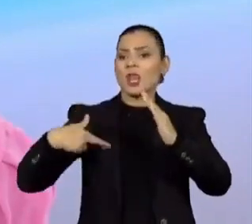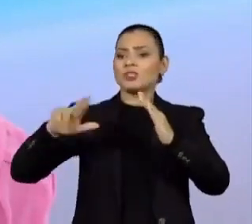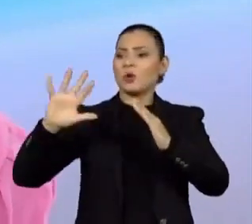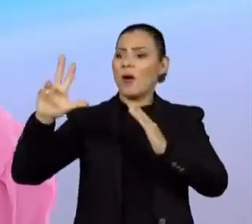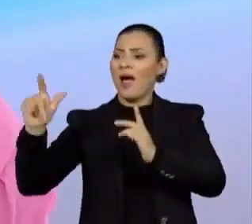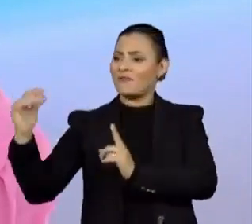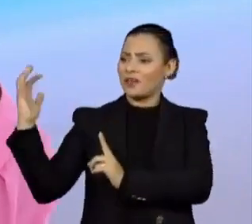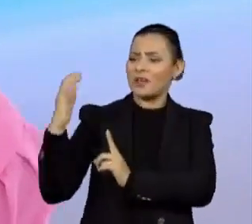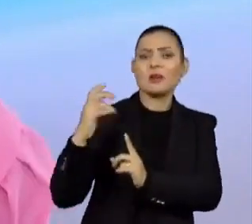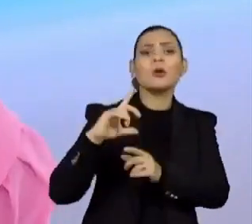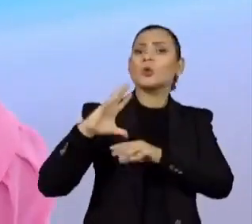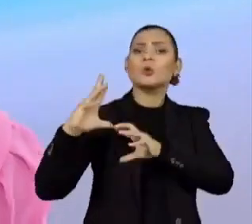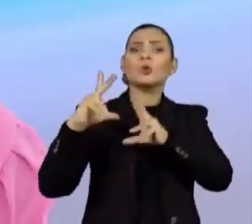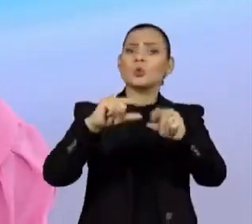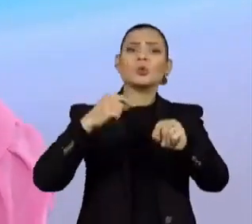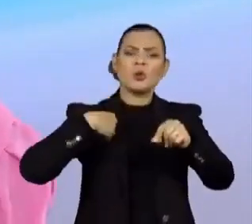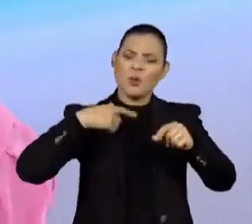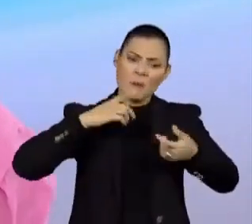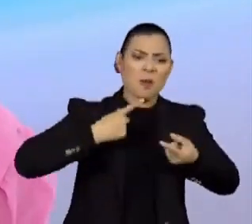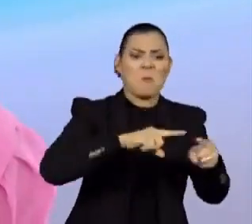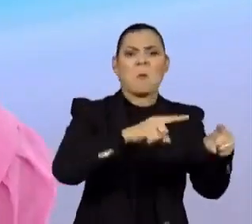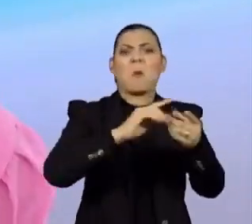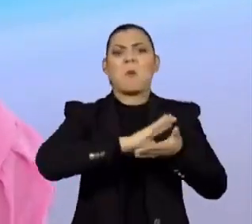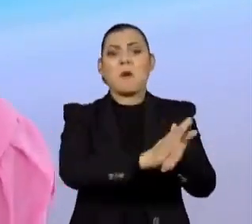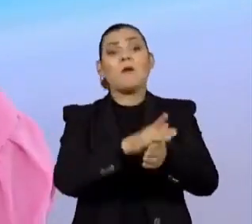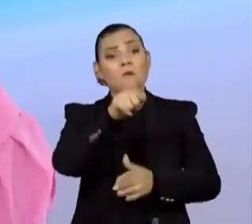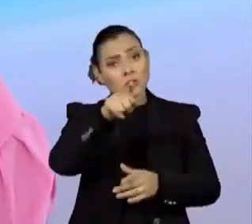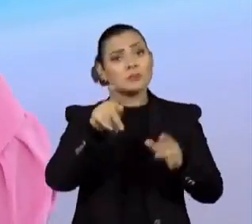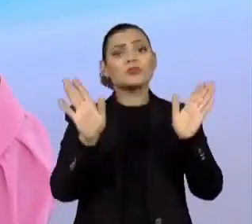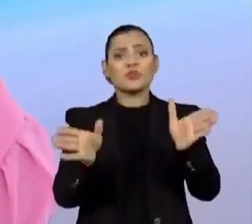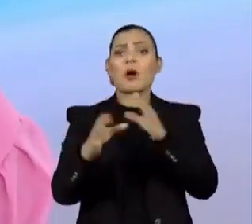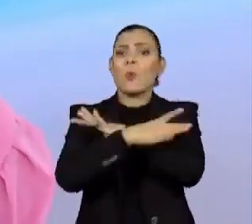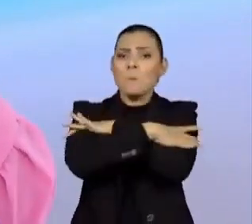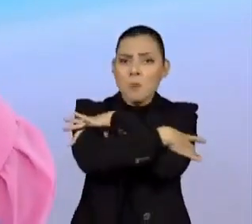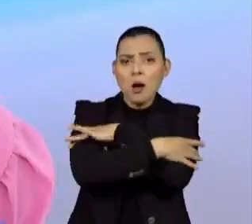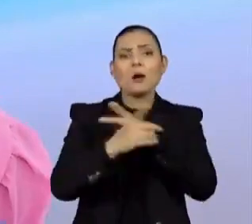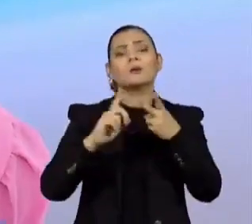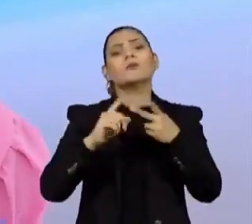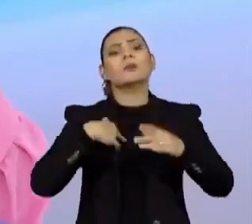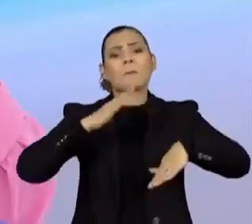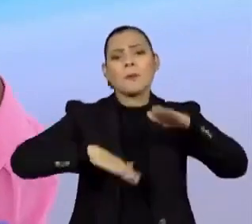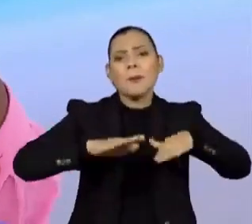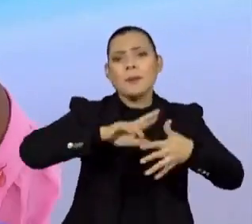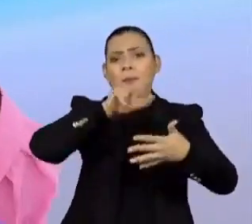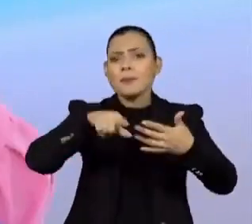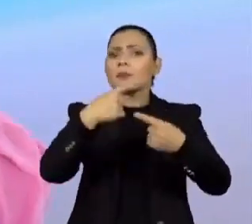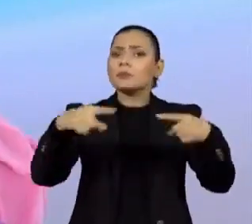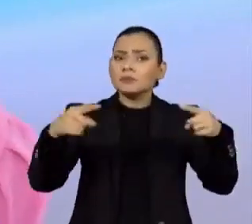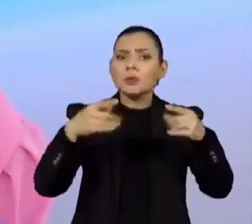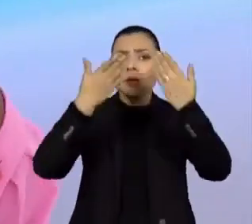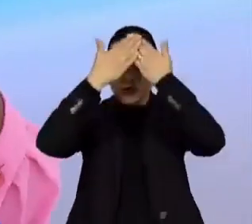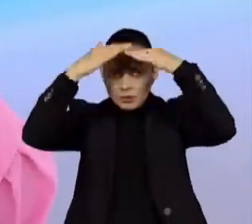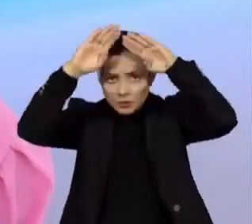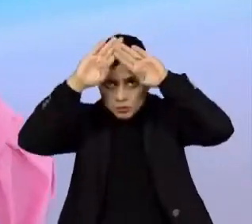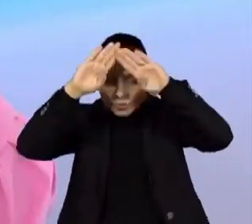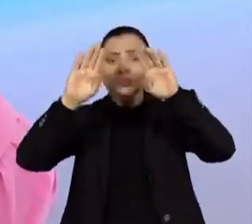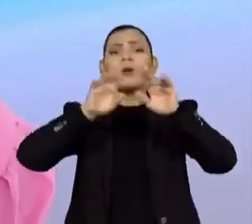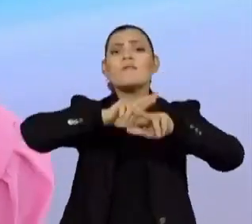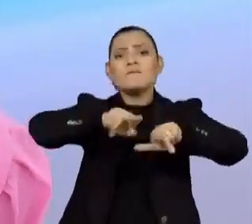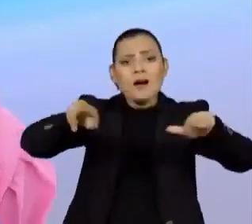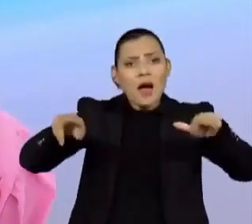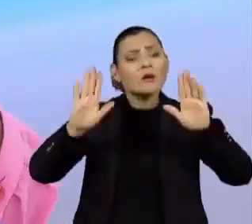de matrizes africanas. Você cantou Umbanda, você cantou os batuques, Exu, Pombagira,